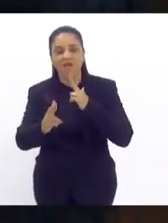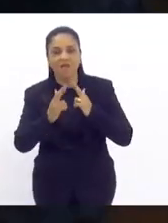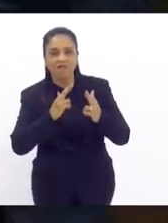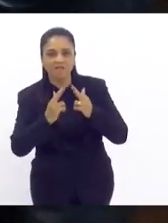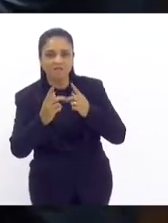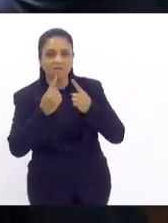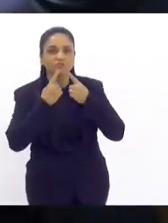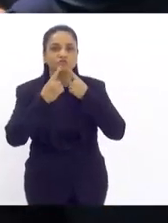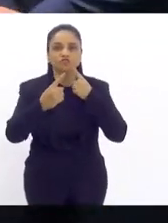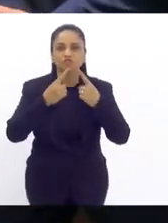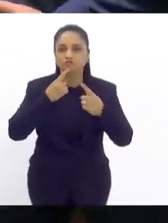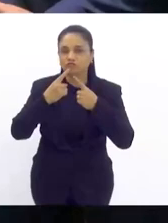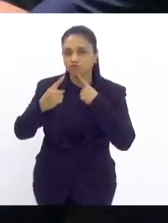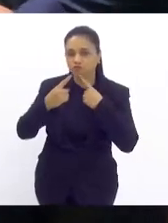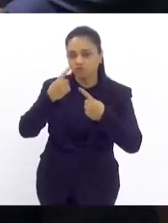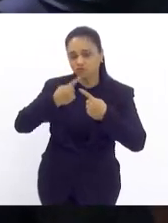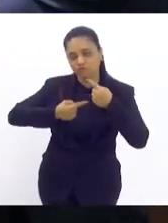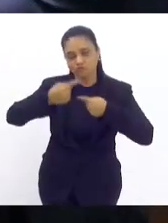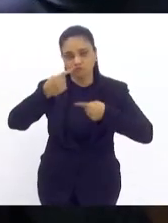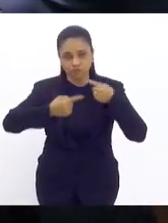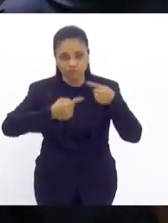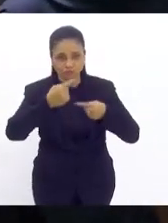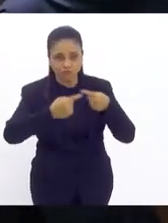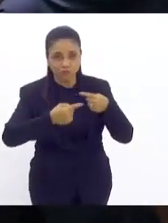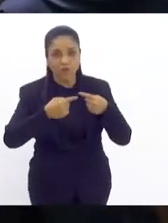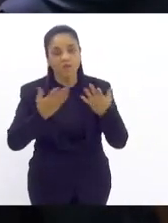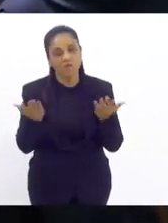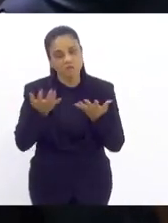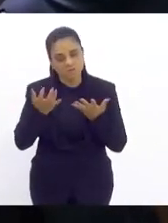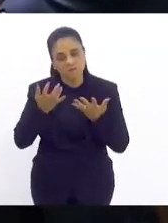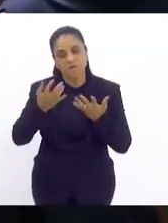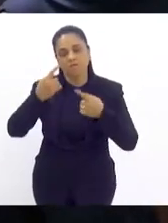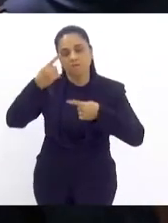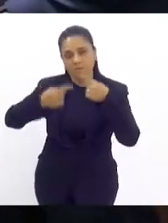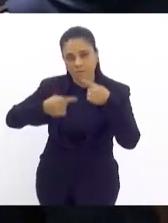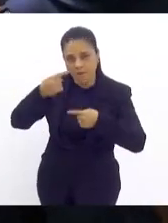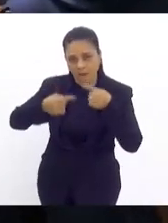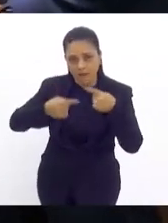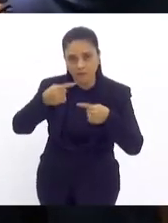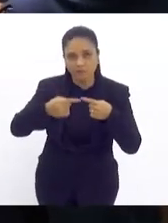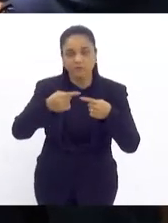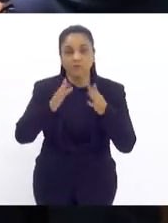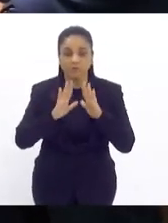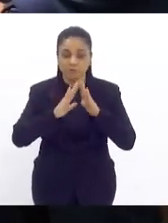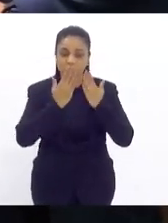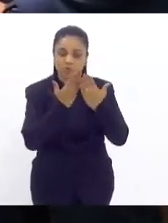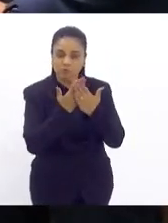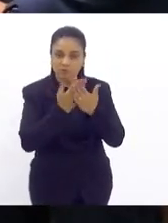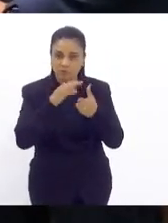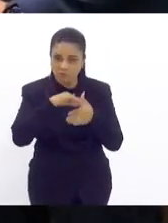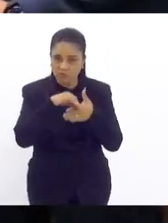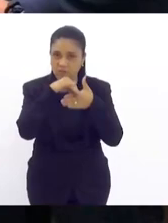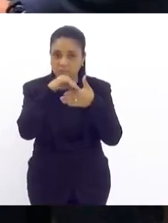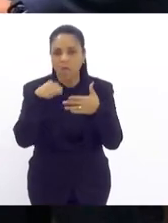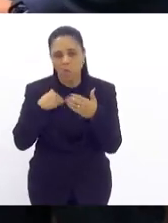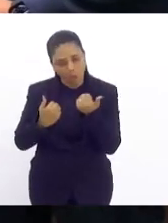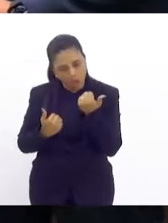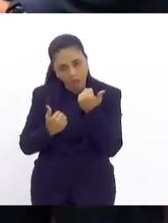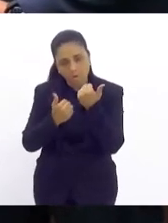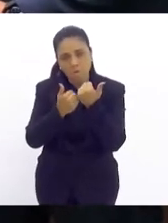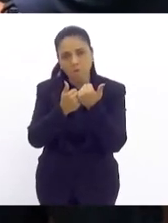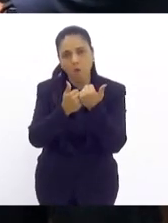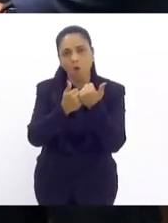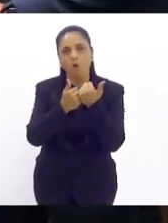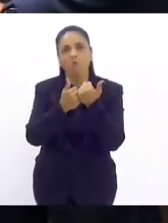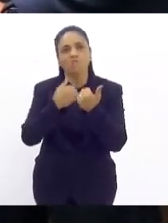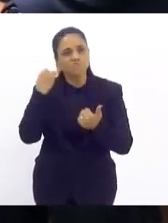diálogo aqui como eu dizia vossa excelência diz que queria fazer esse debate das diferentes no colégio líderes o que eu apoio acho importante que envolve o